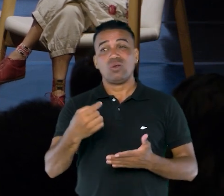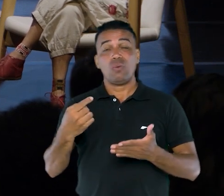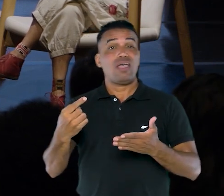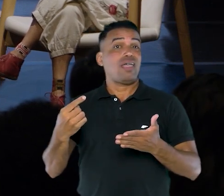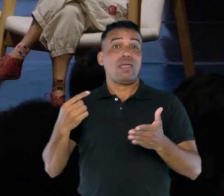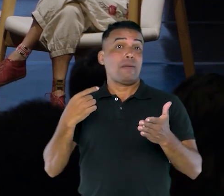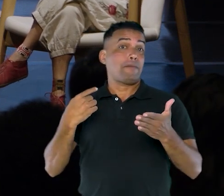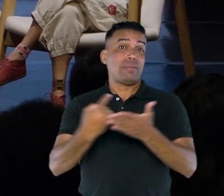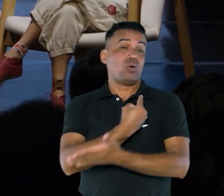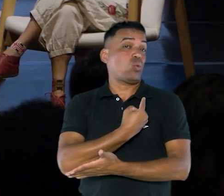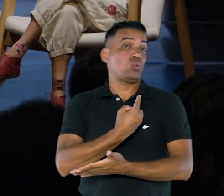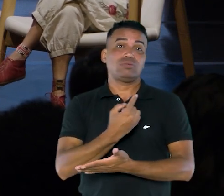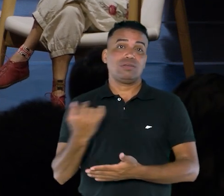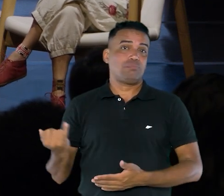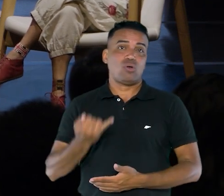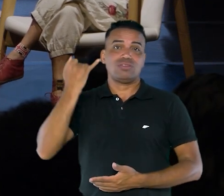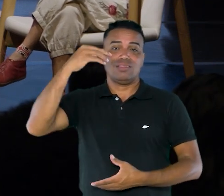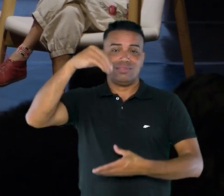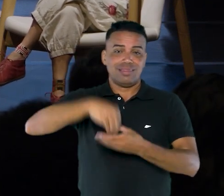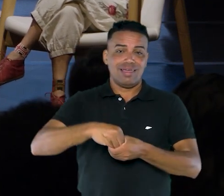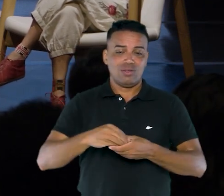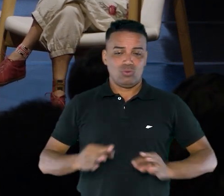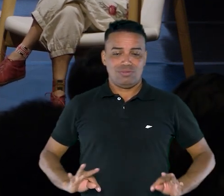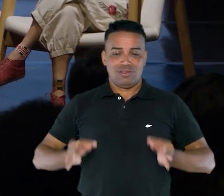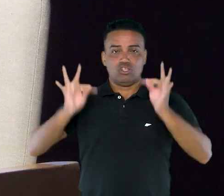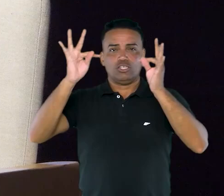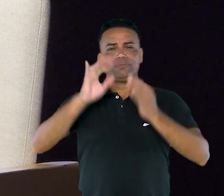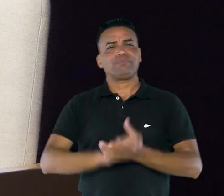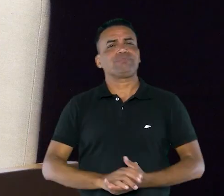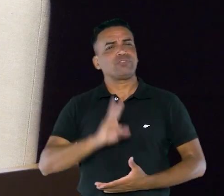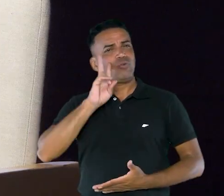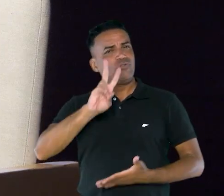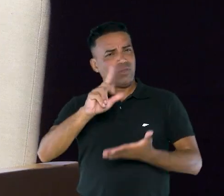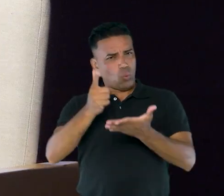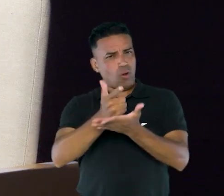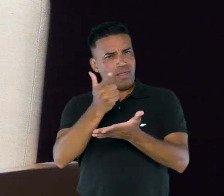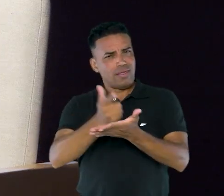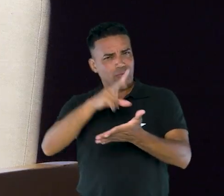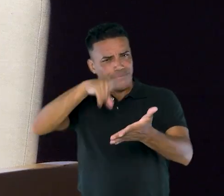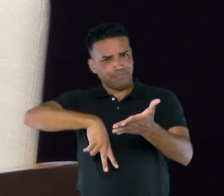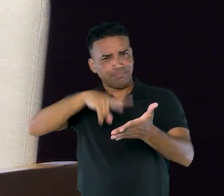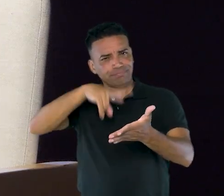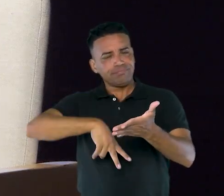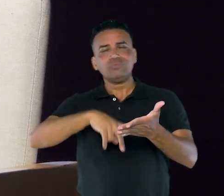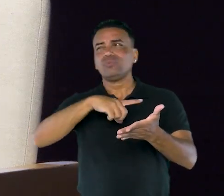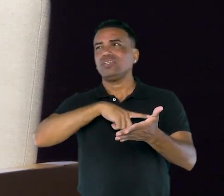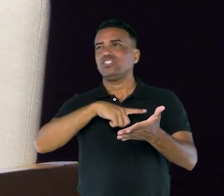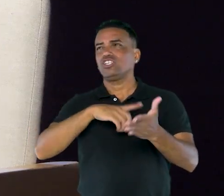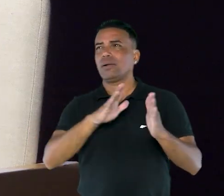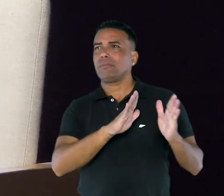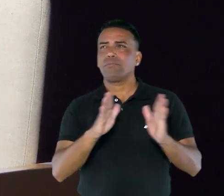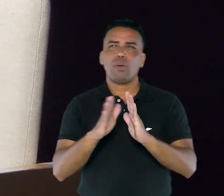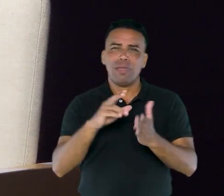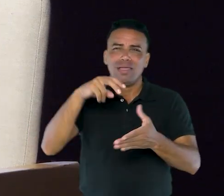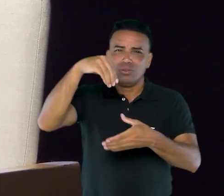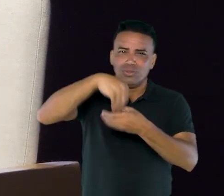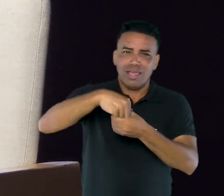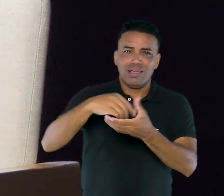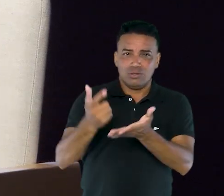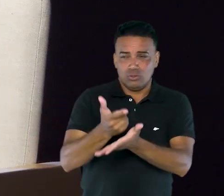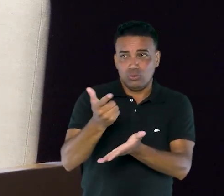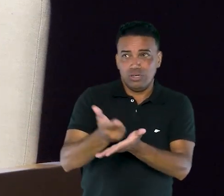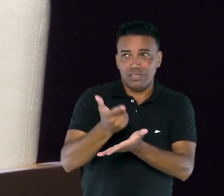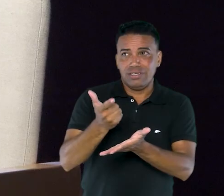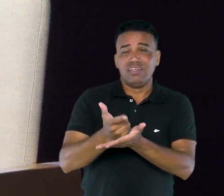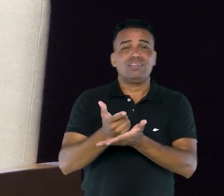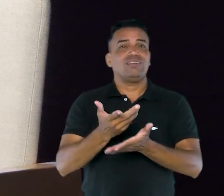das perguntas chaves da tecnologia. Porque eu li um livro outro dia que aí tinha uma parte que um cara que era